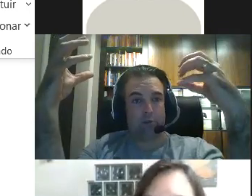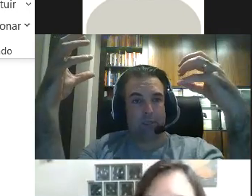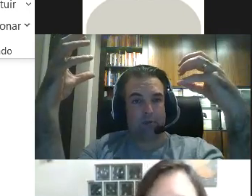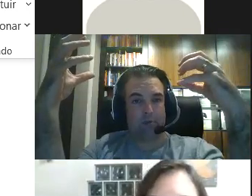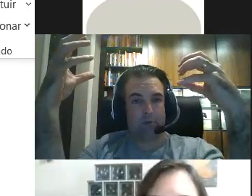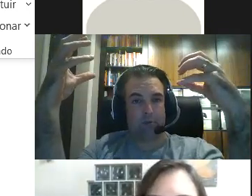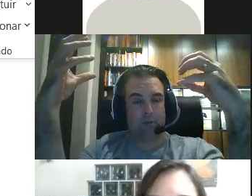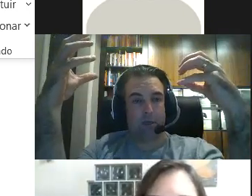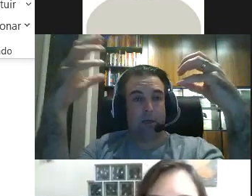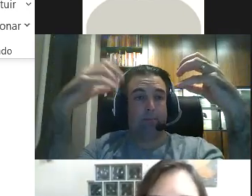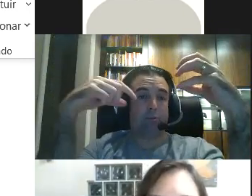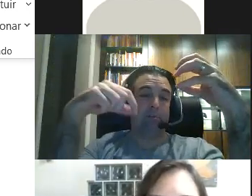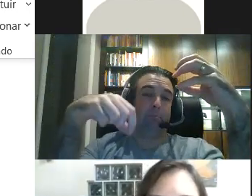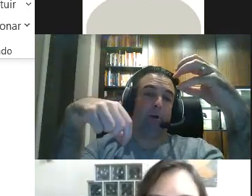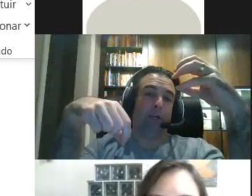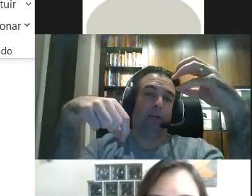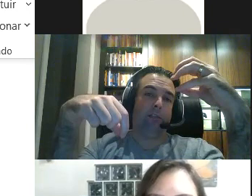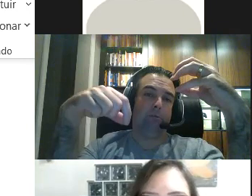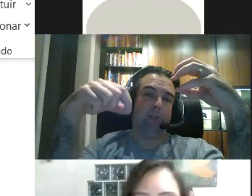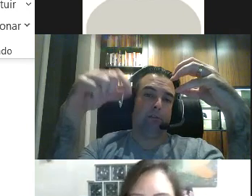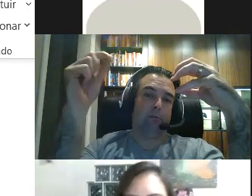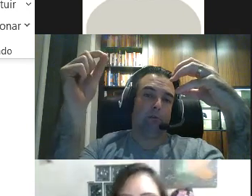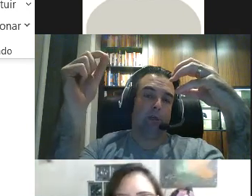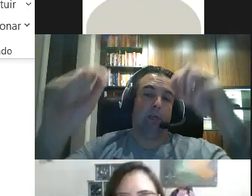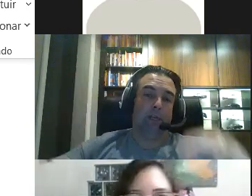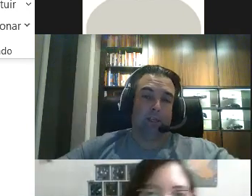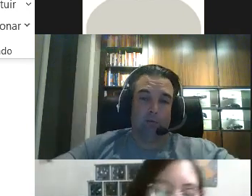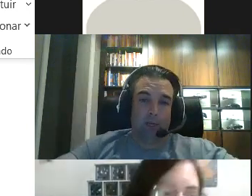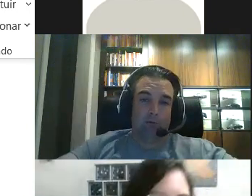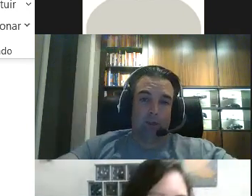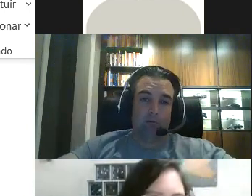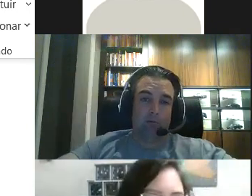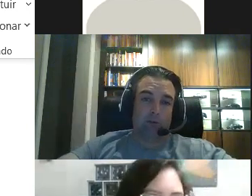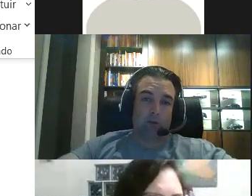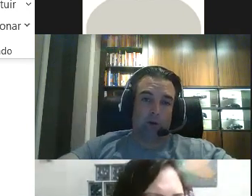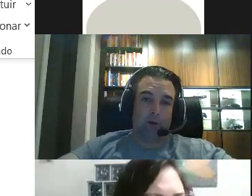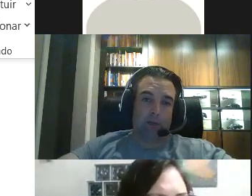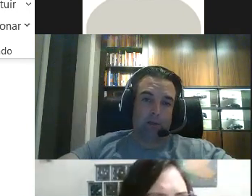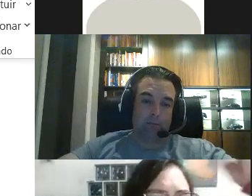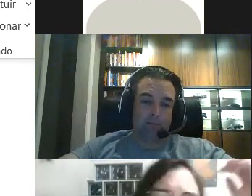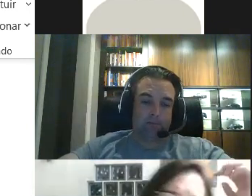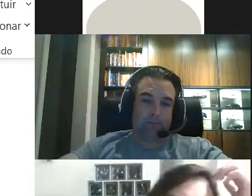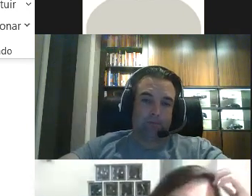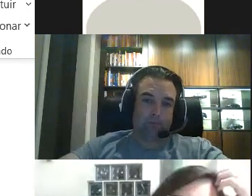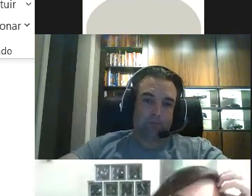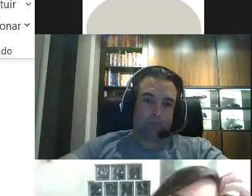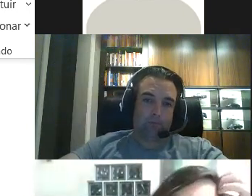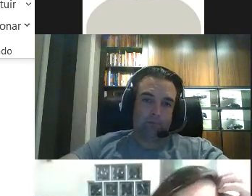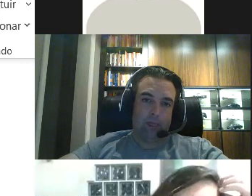chove nos oceanos. Mas só evapora 15%. Então, eu tenho uma sobra